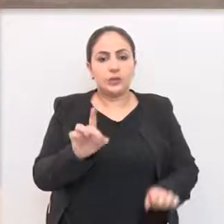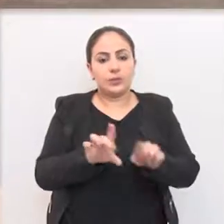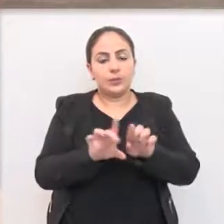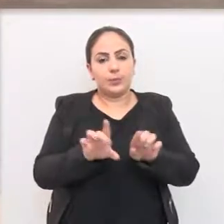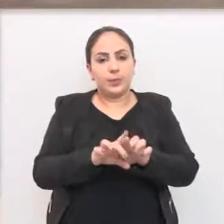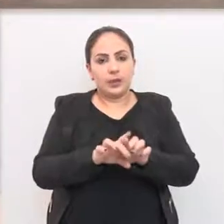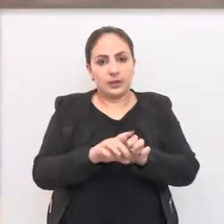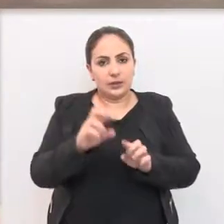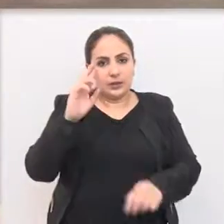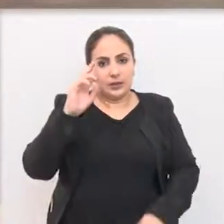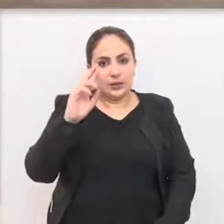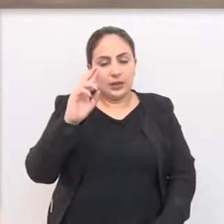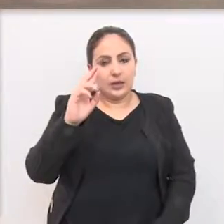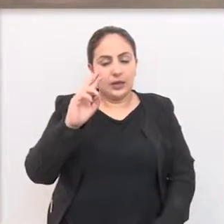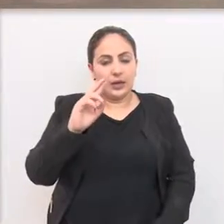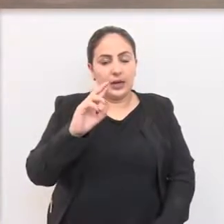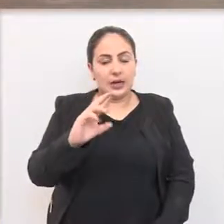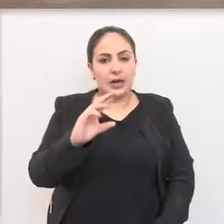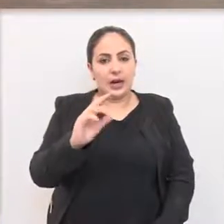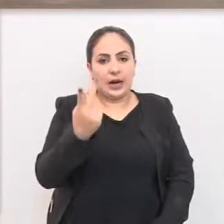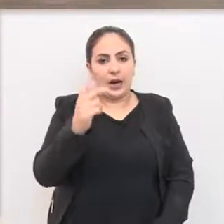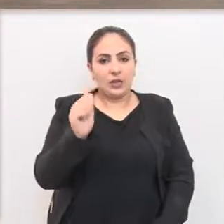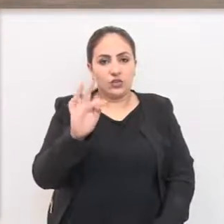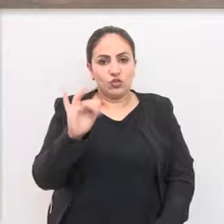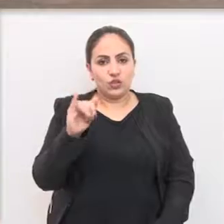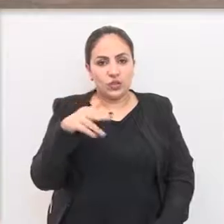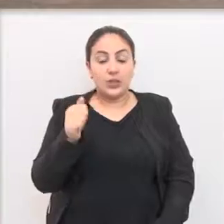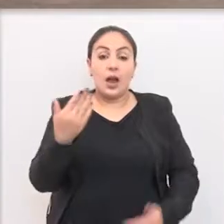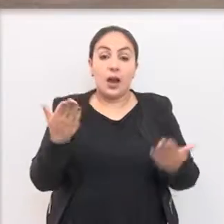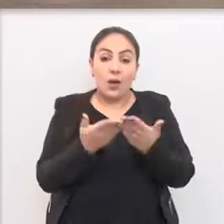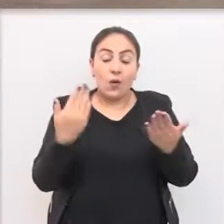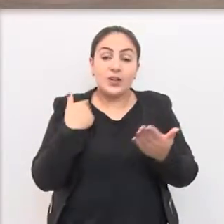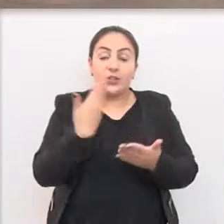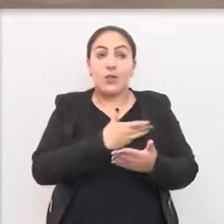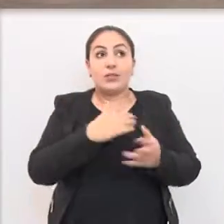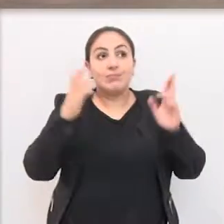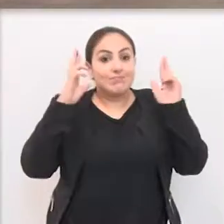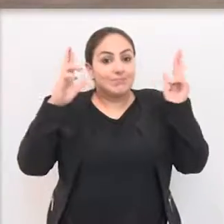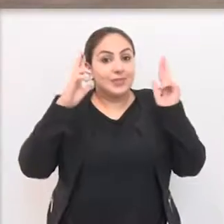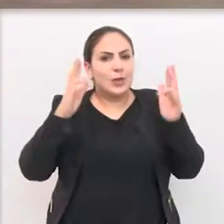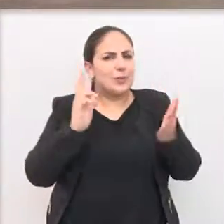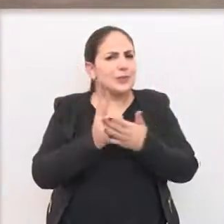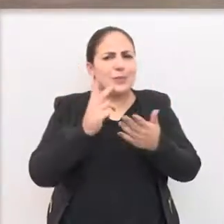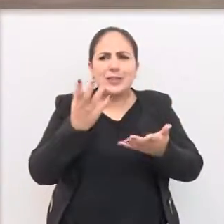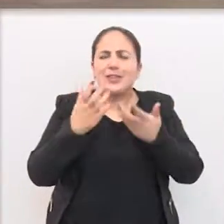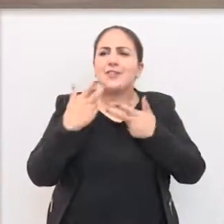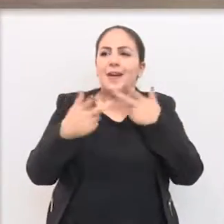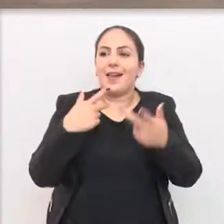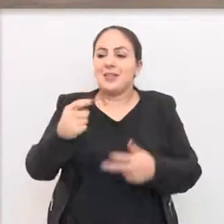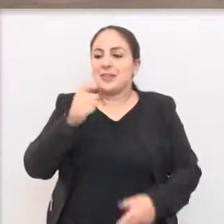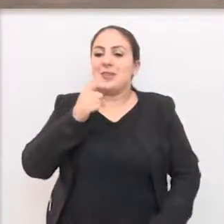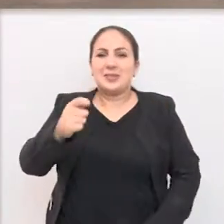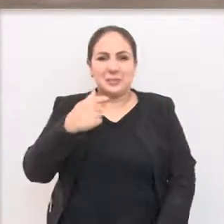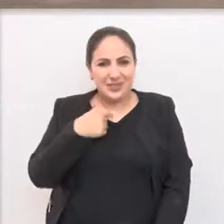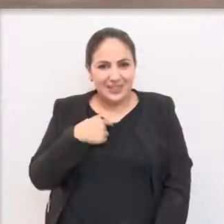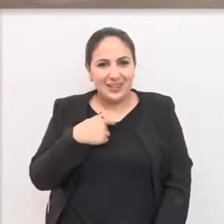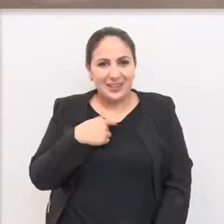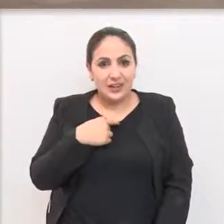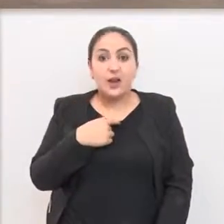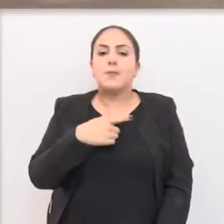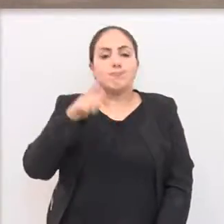Spinelli e a doutora Catiane, né? Só que agora tem uma esperança, aquela esperança que eu sempre queria dizer numa entrevista